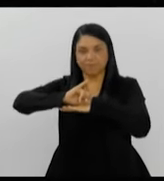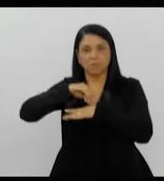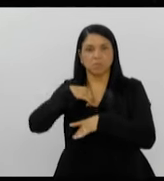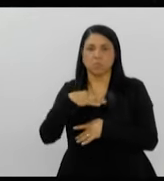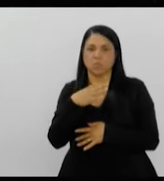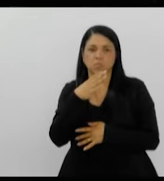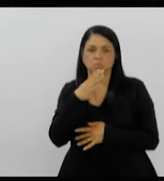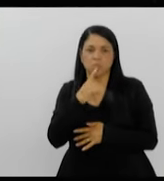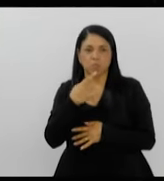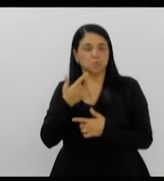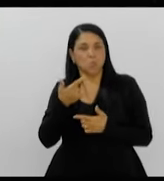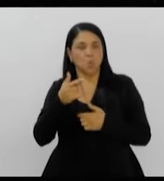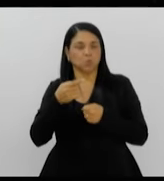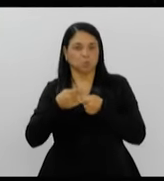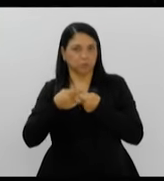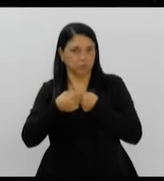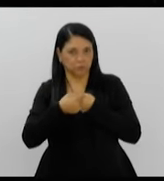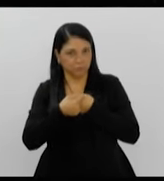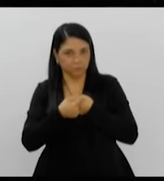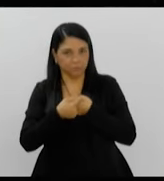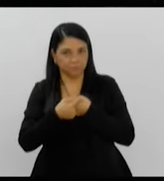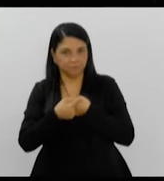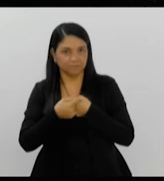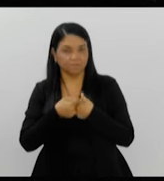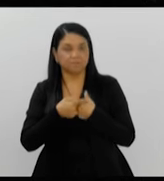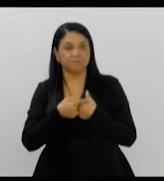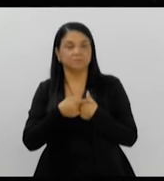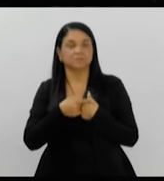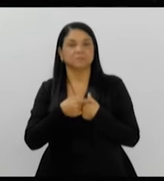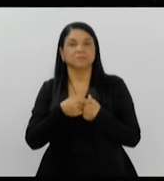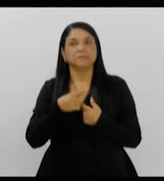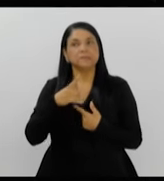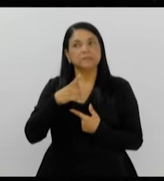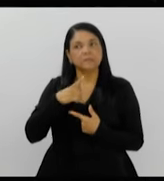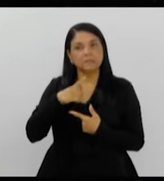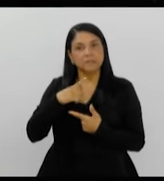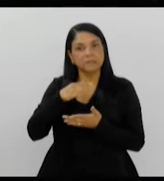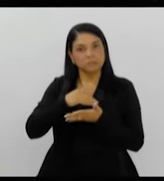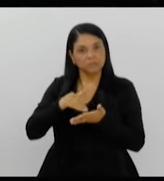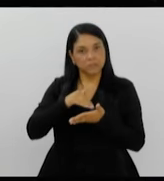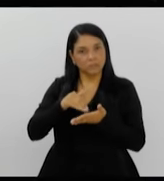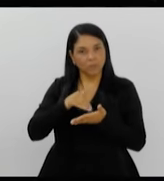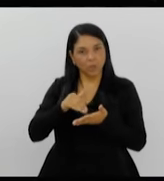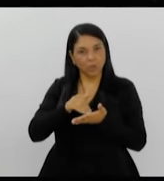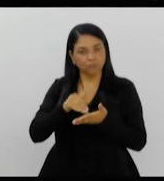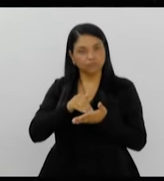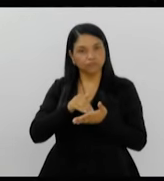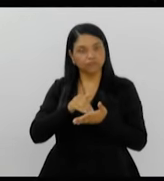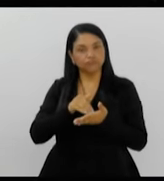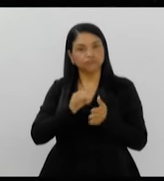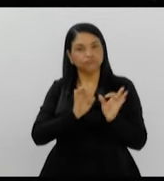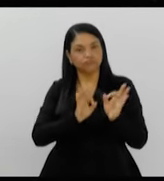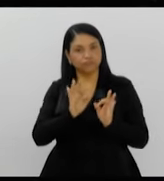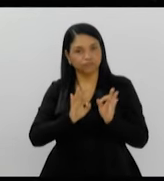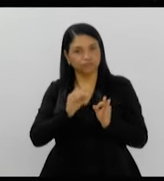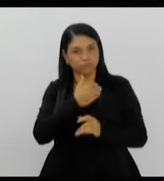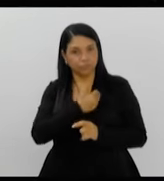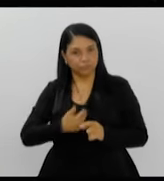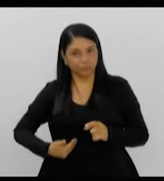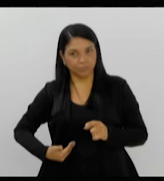outro município que tem um secretário de ordem pública que já tenha